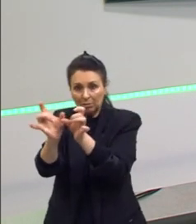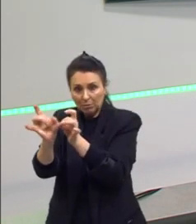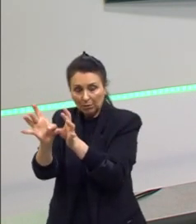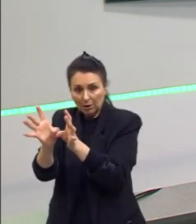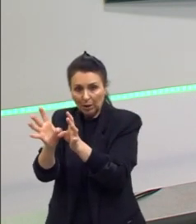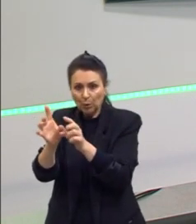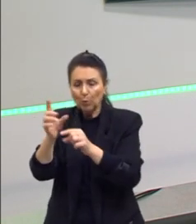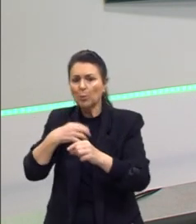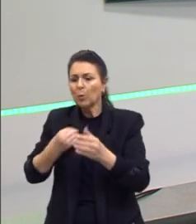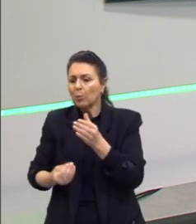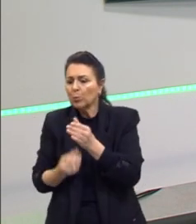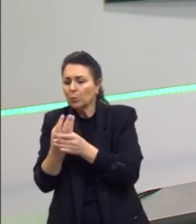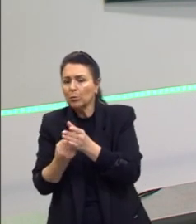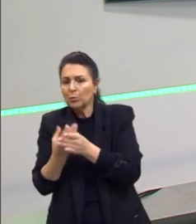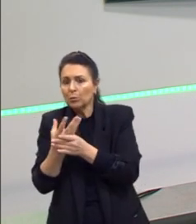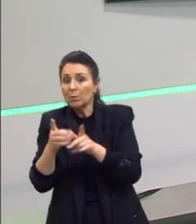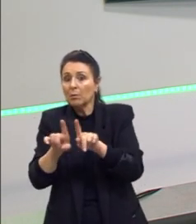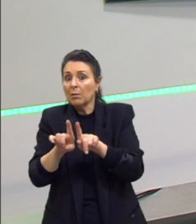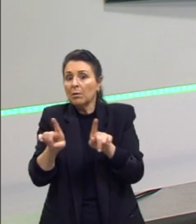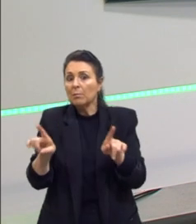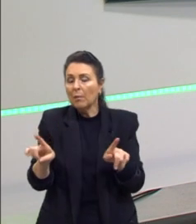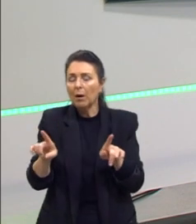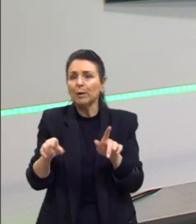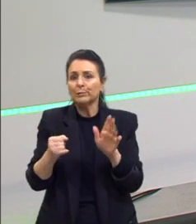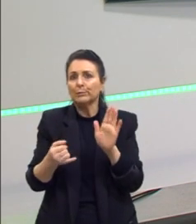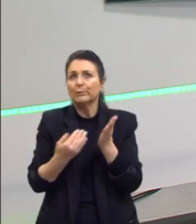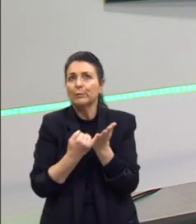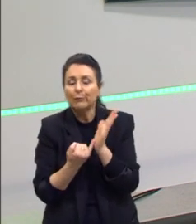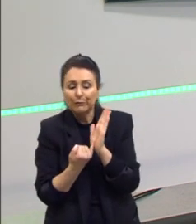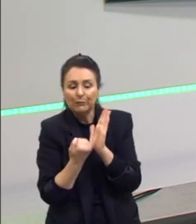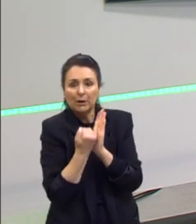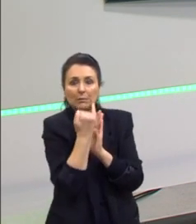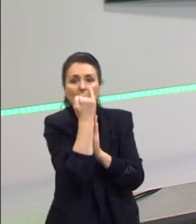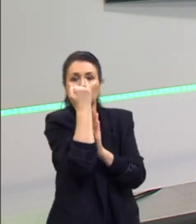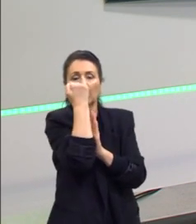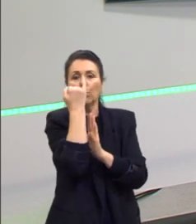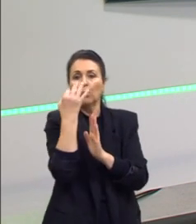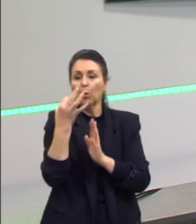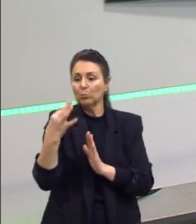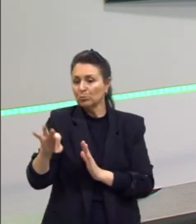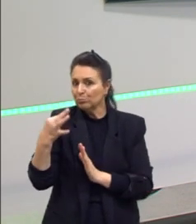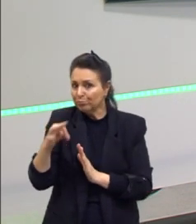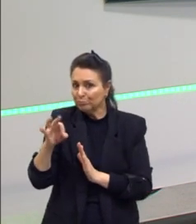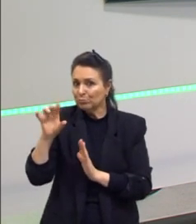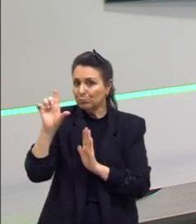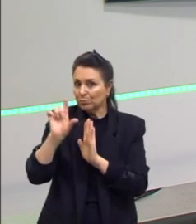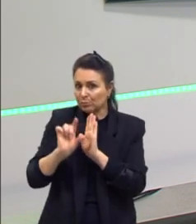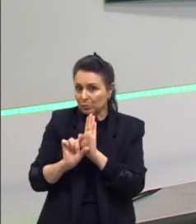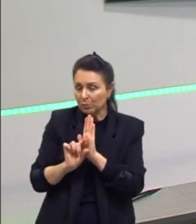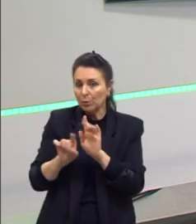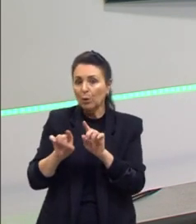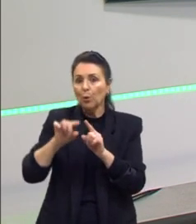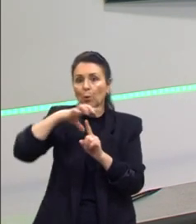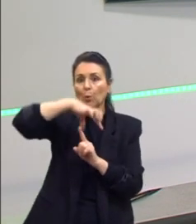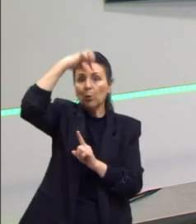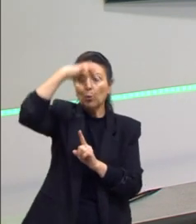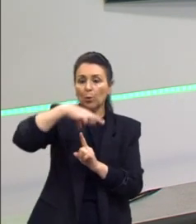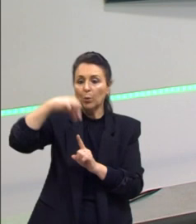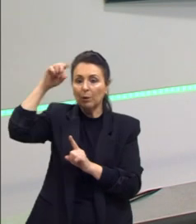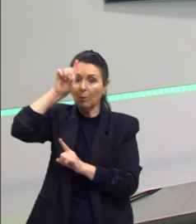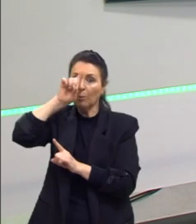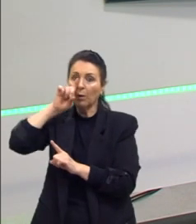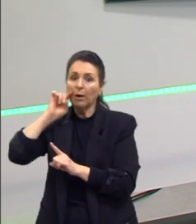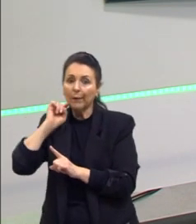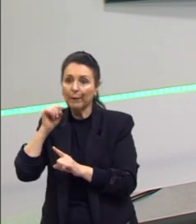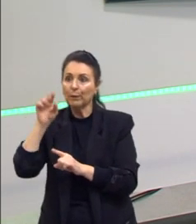só que daí o teve inflação a moeda desvalorizou o trigo que eu vou vender tá